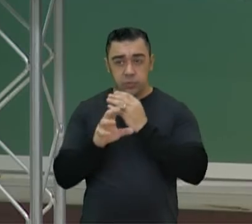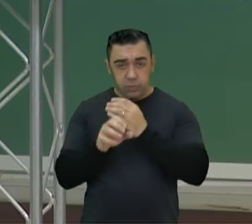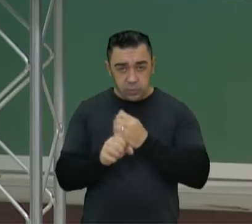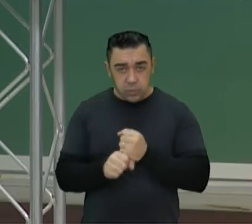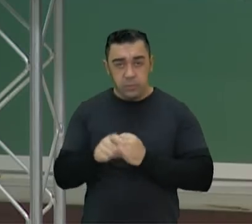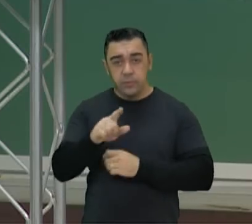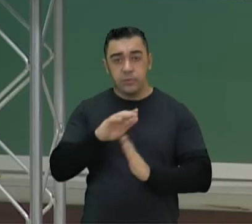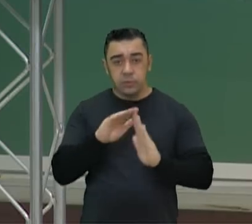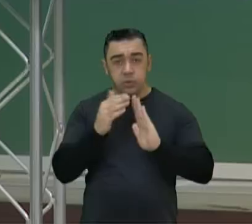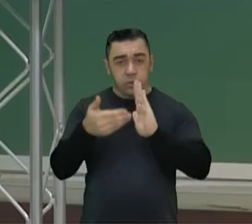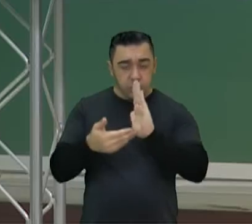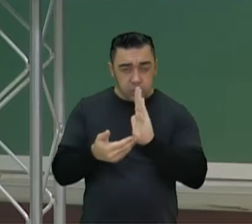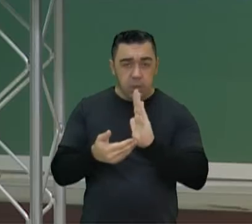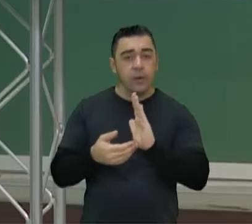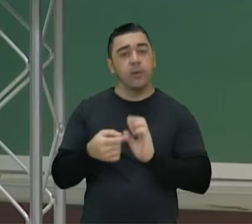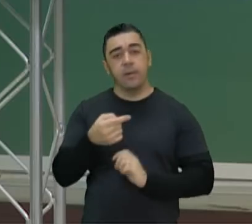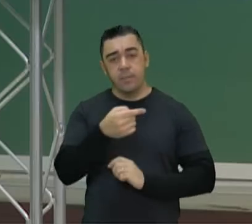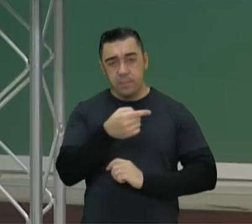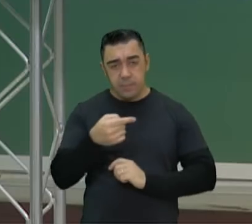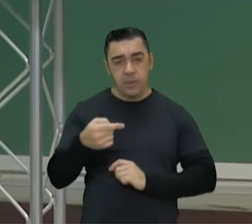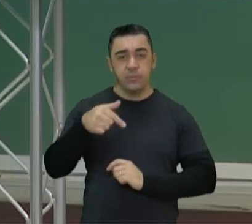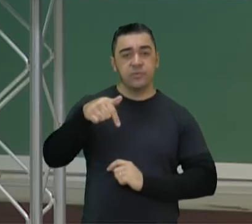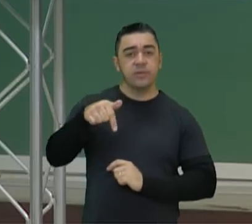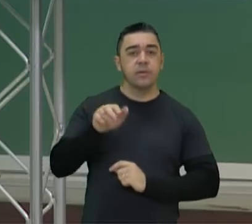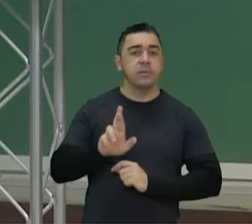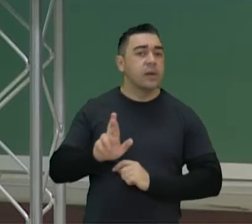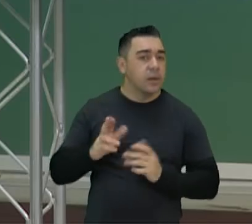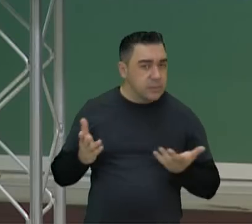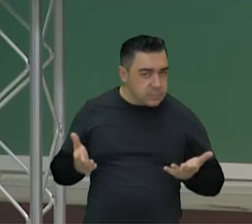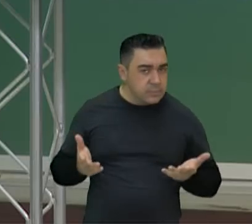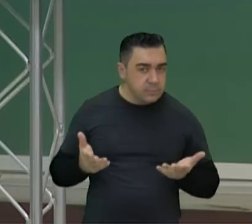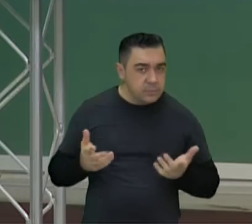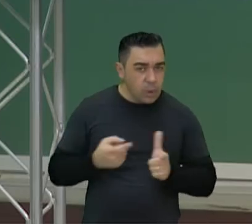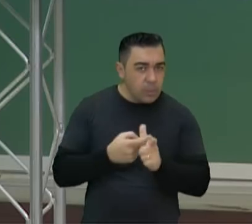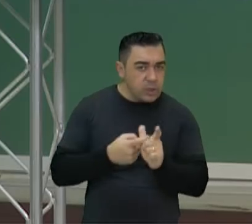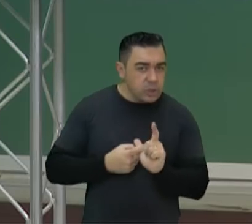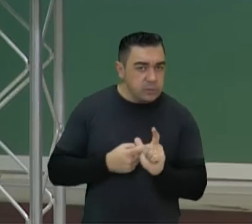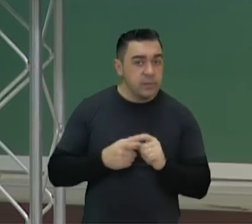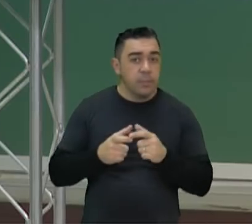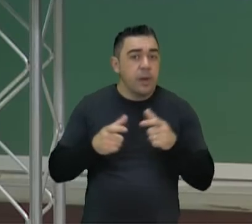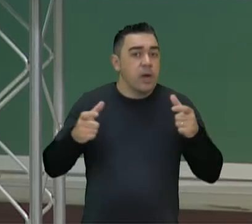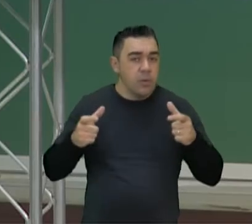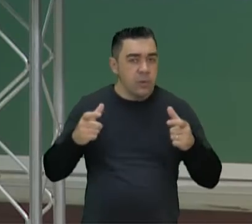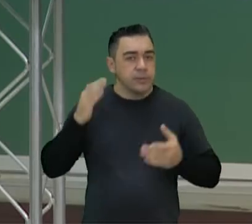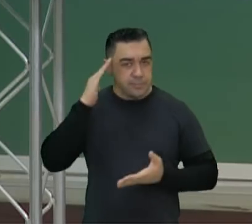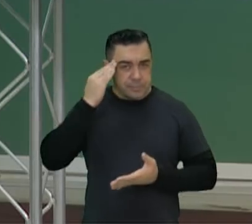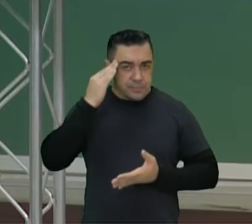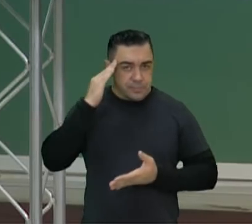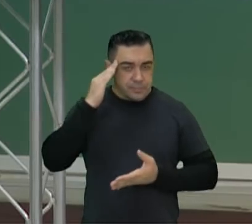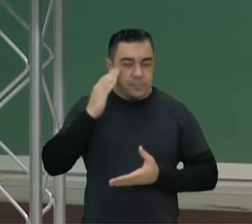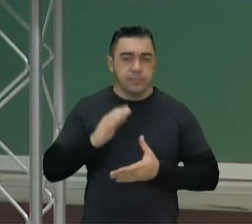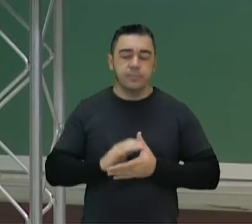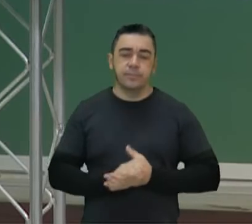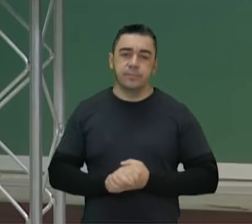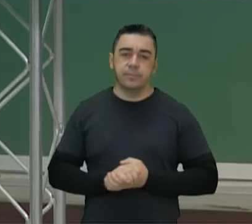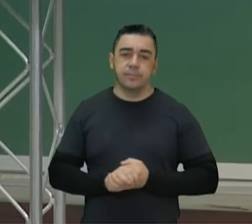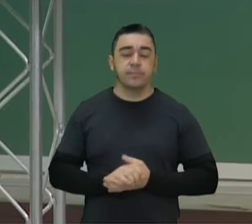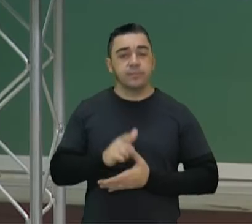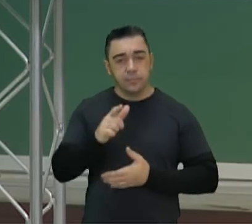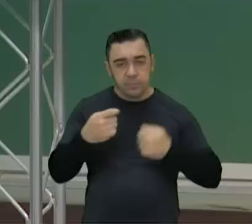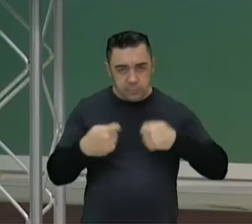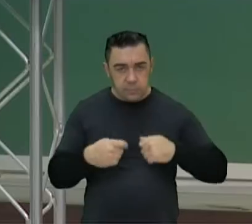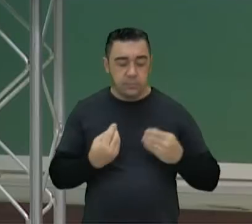4 mais 3 continua sendo uma dívida, só que soma-se a dívida, é 7. Então, tem